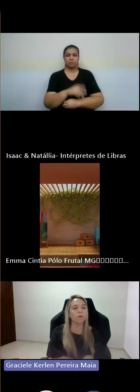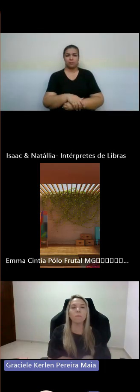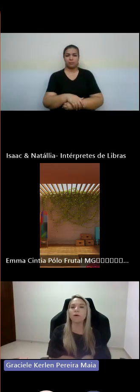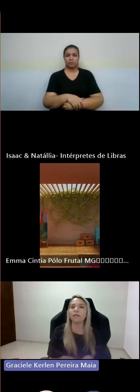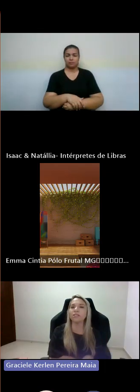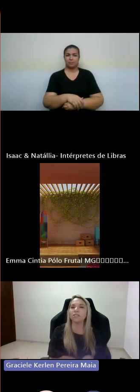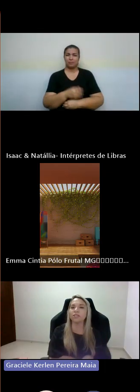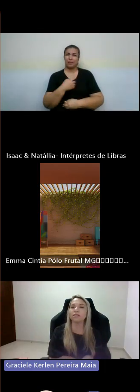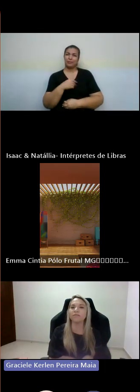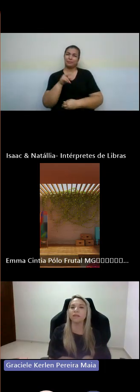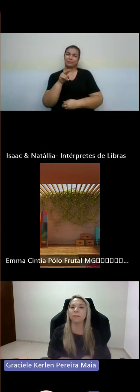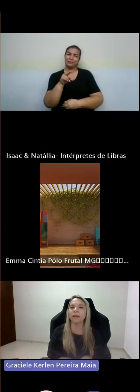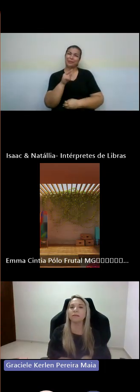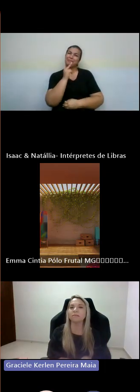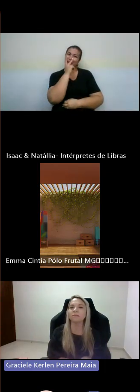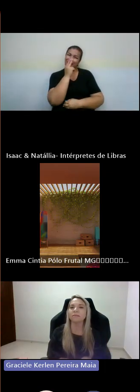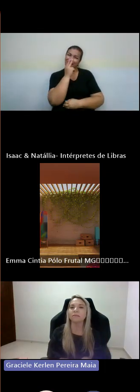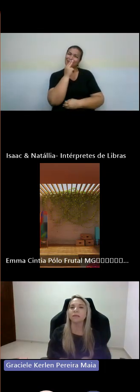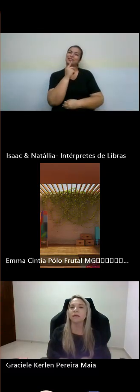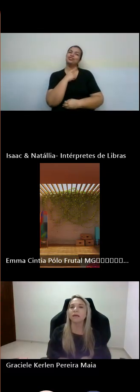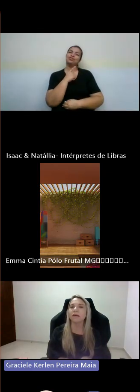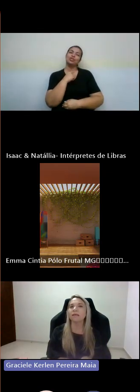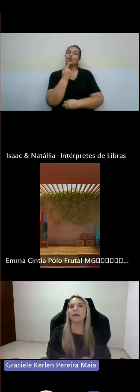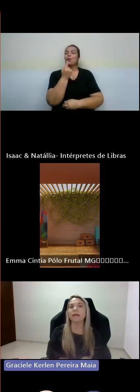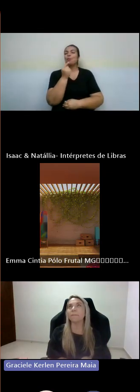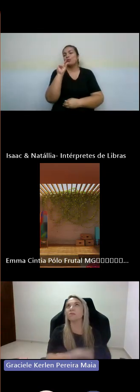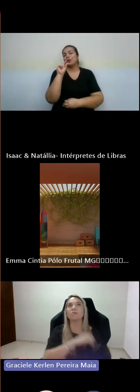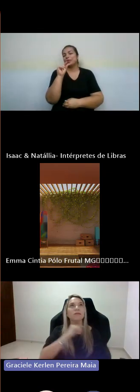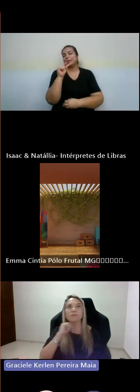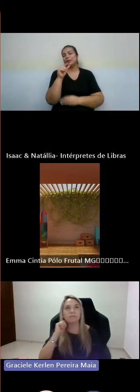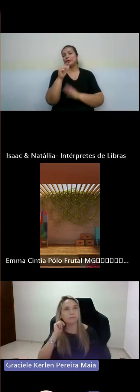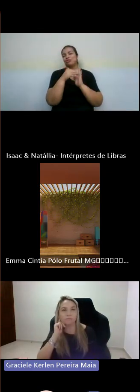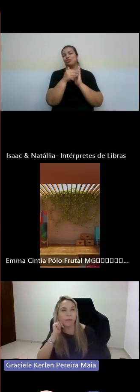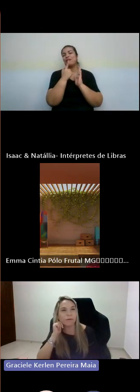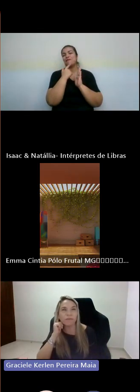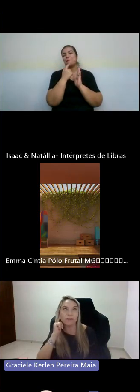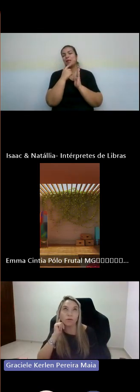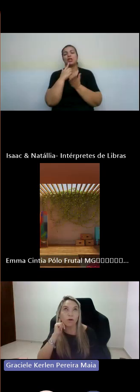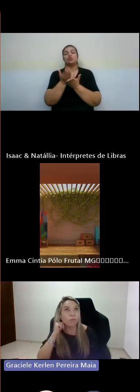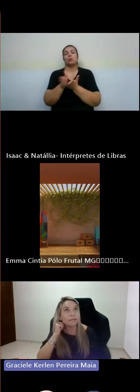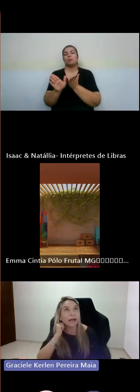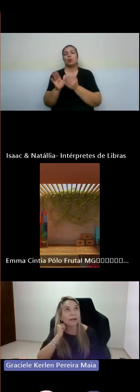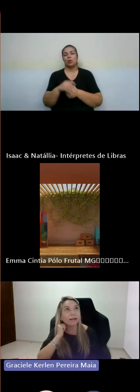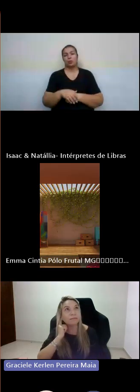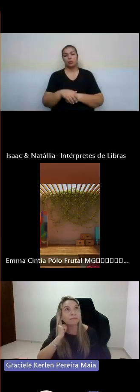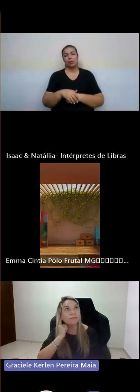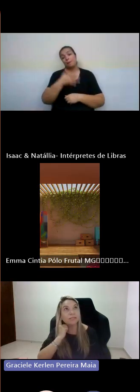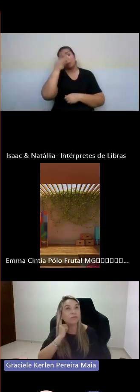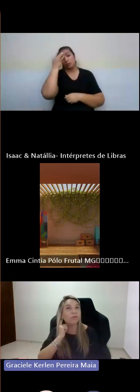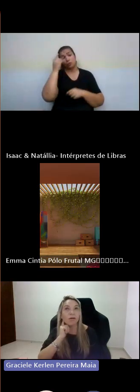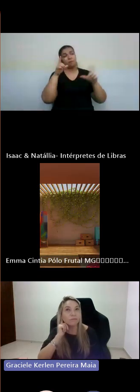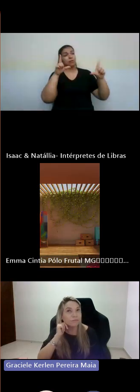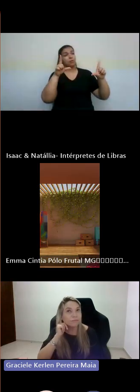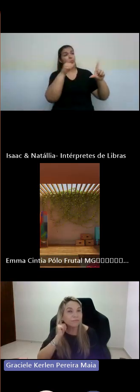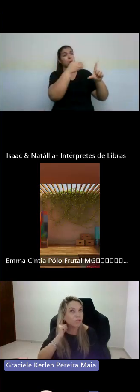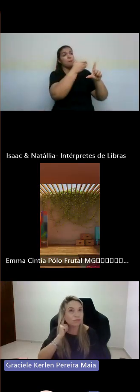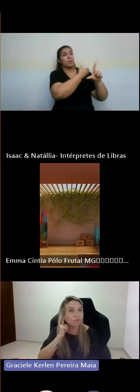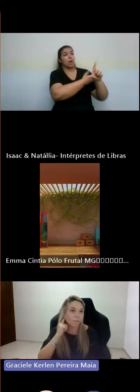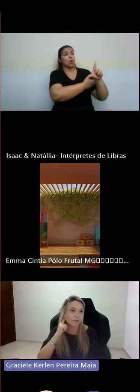Que sobrou um pouquinho de tinta vermelha. E aí a pessoa aproveitou uma tela e